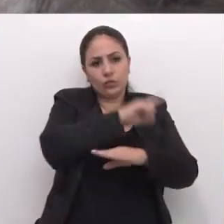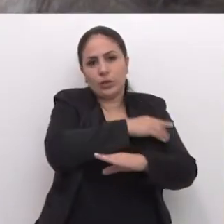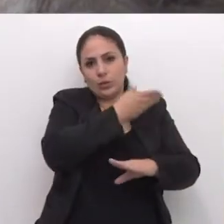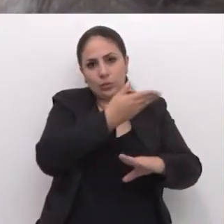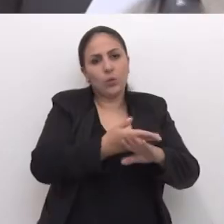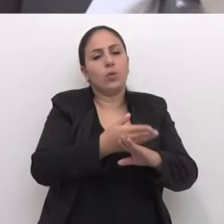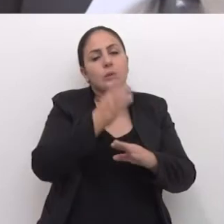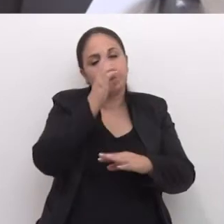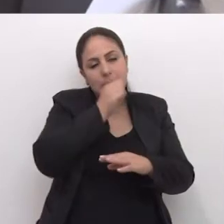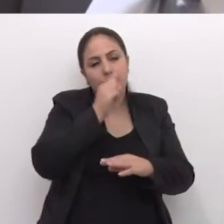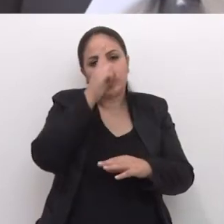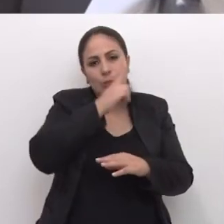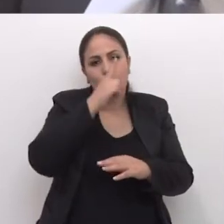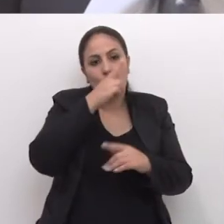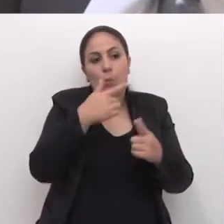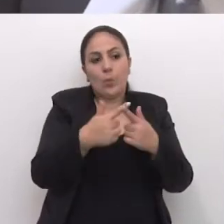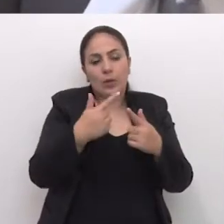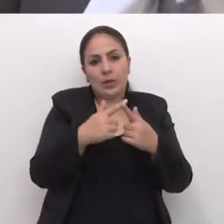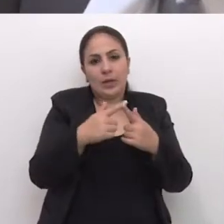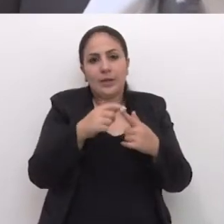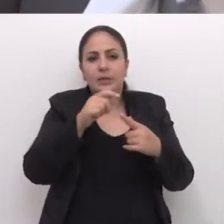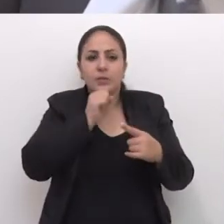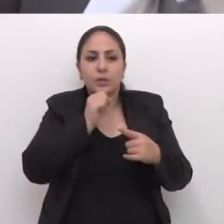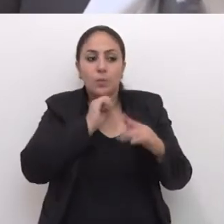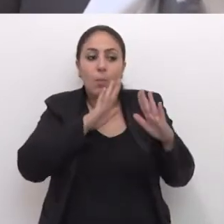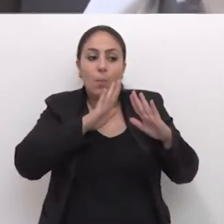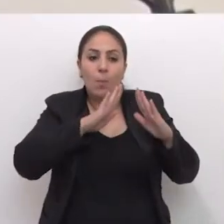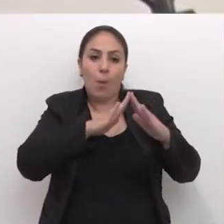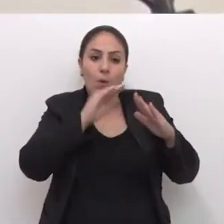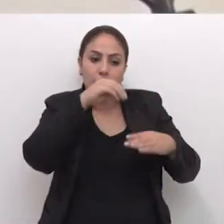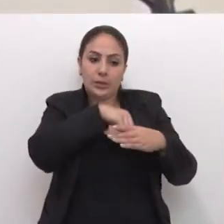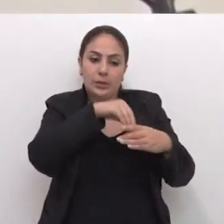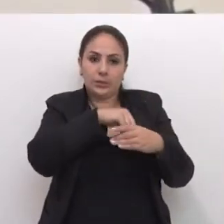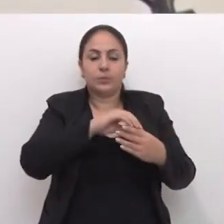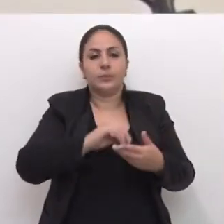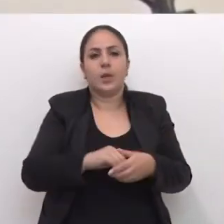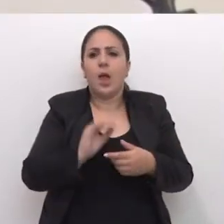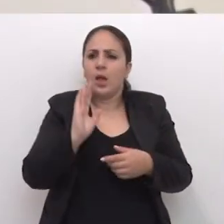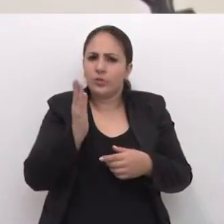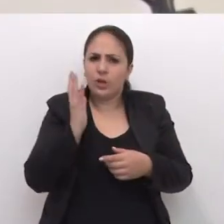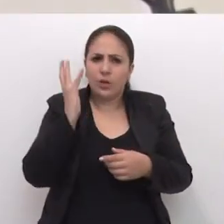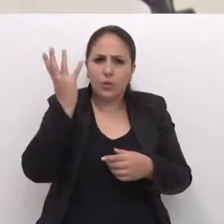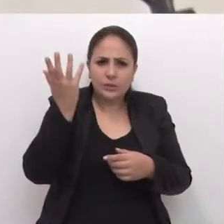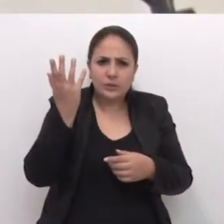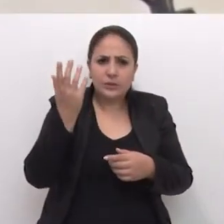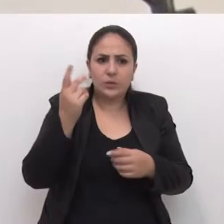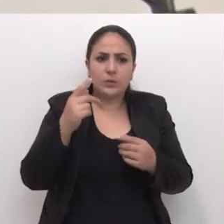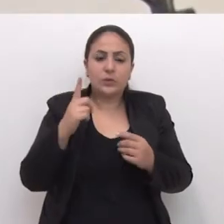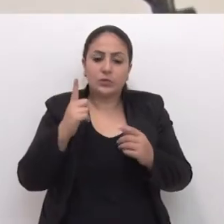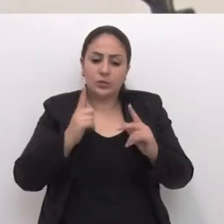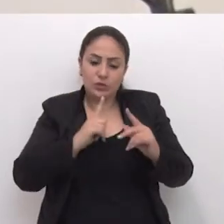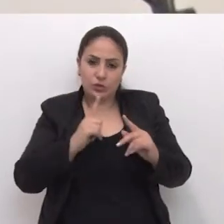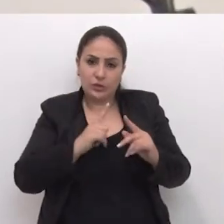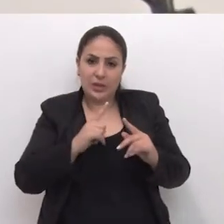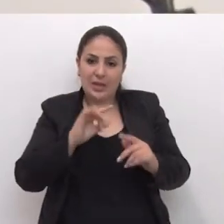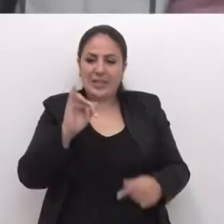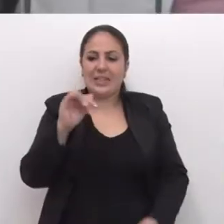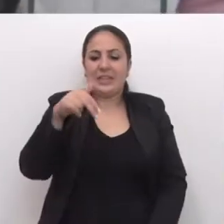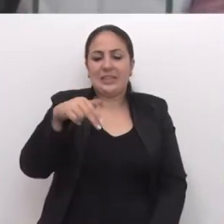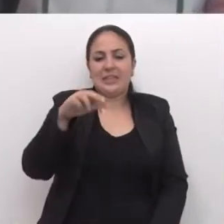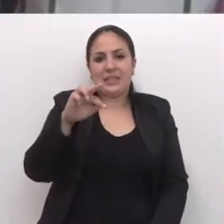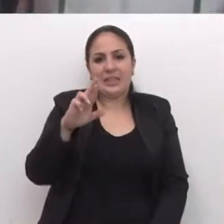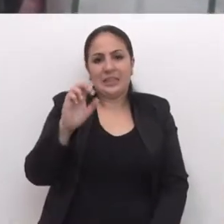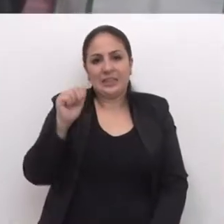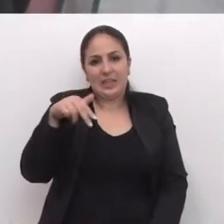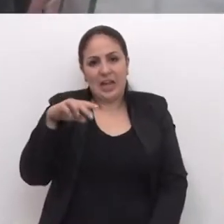fim de semana, porque os idosos residem, né, na instituição. O lar da menina já houve épocas que, inclusive, era um internato também.